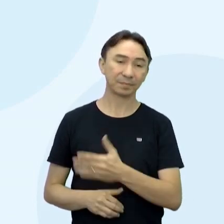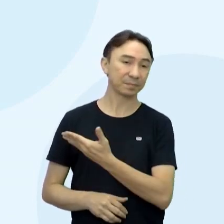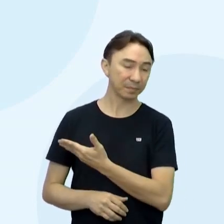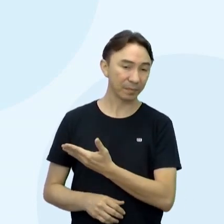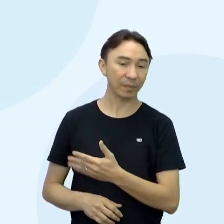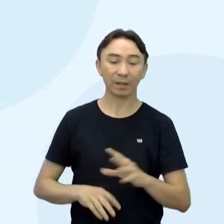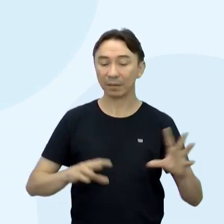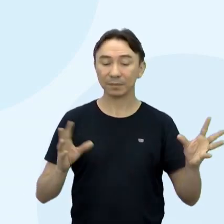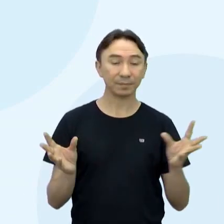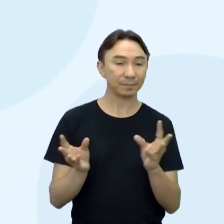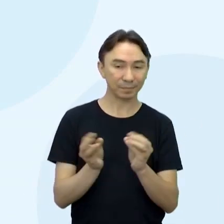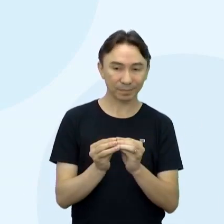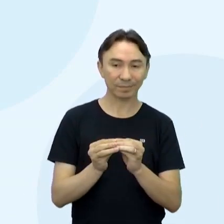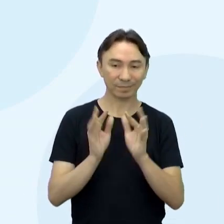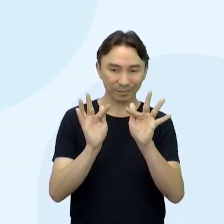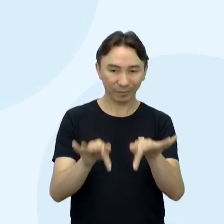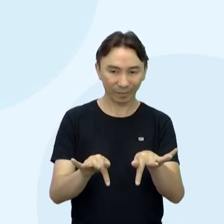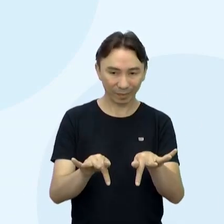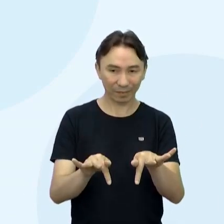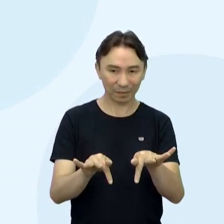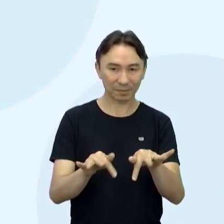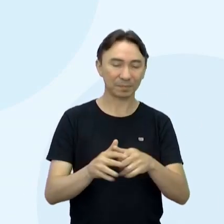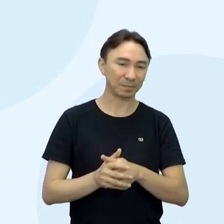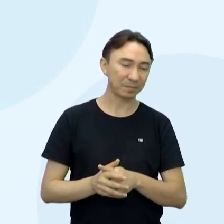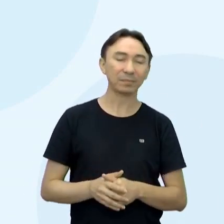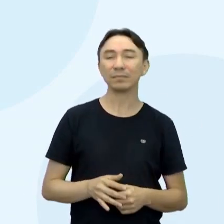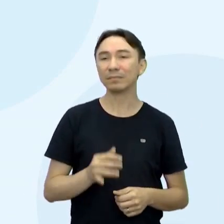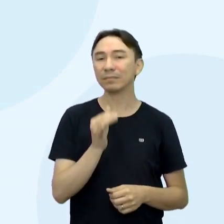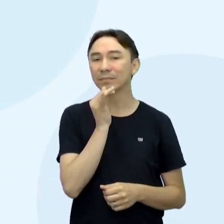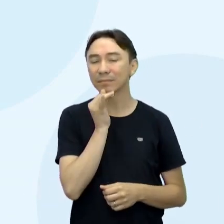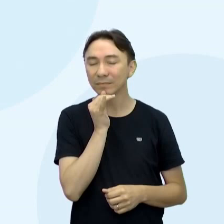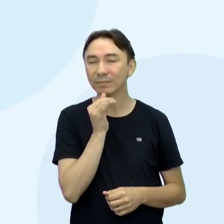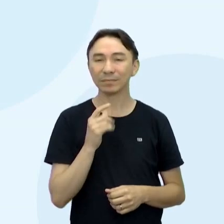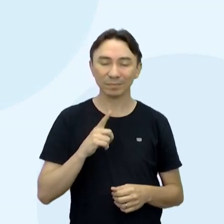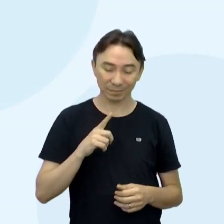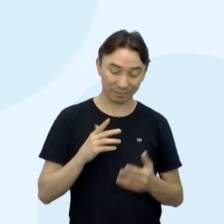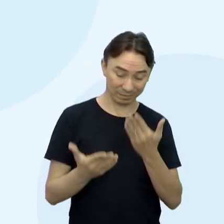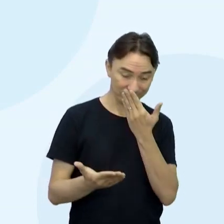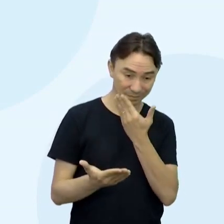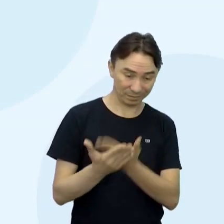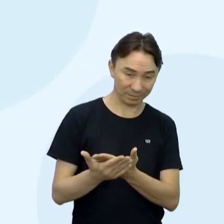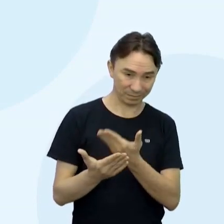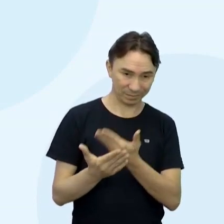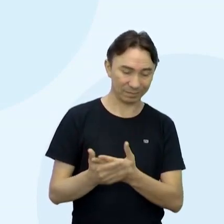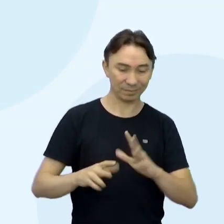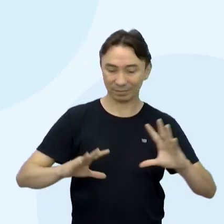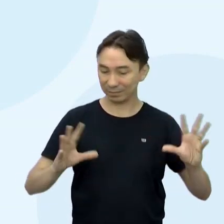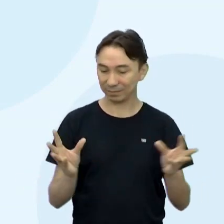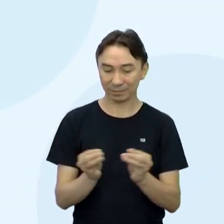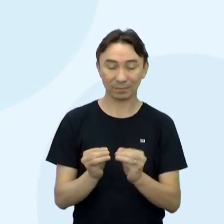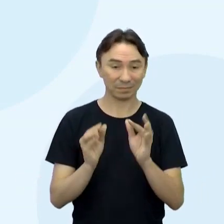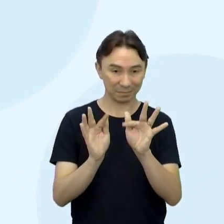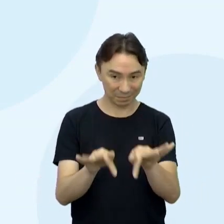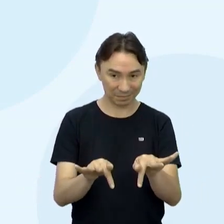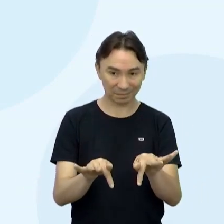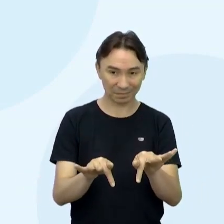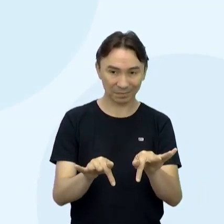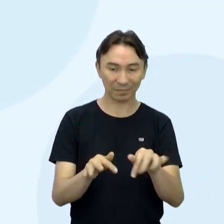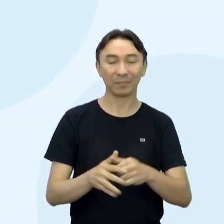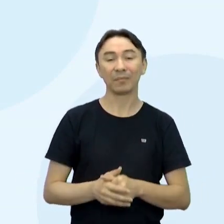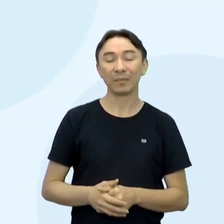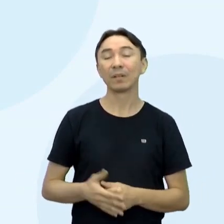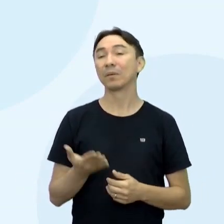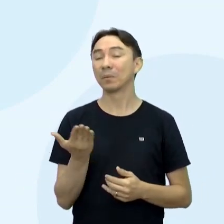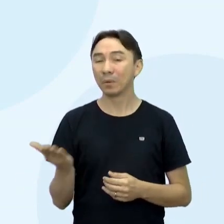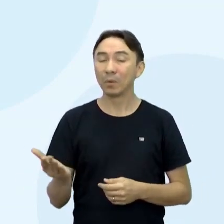sistematização. Nessas aulas de sistematização, os estudantes